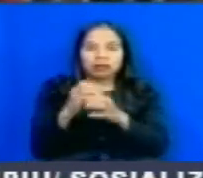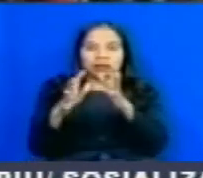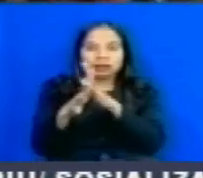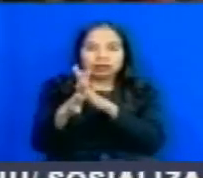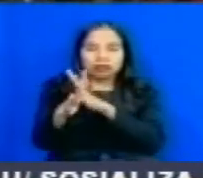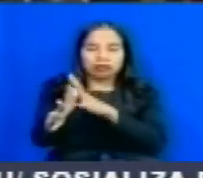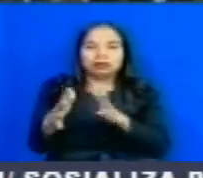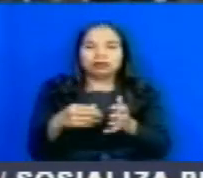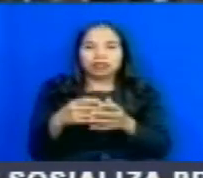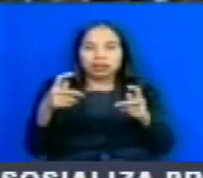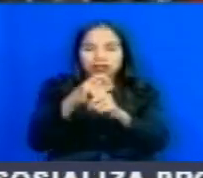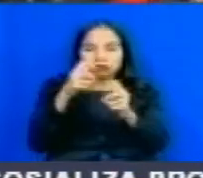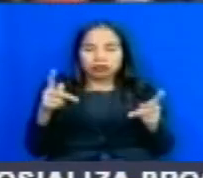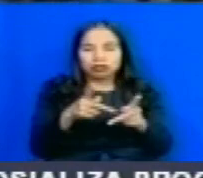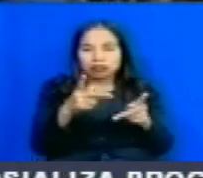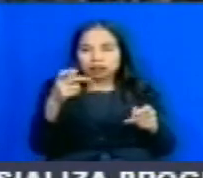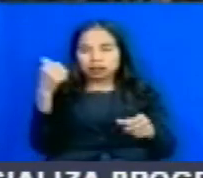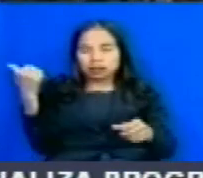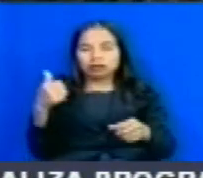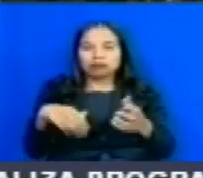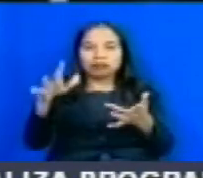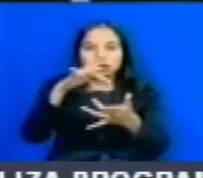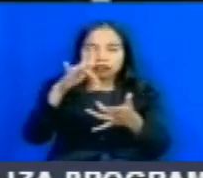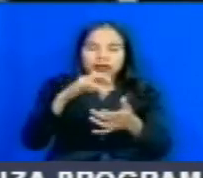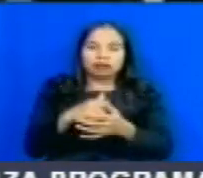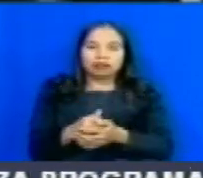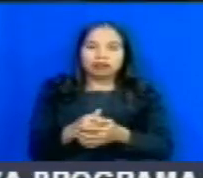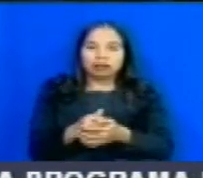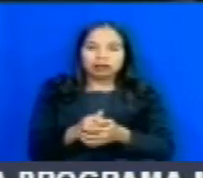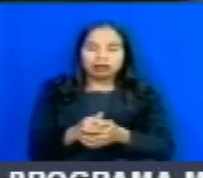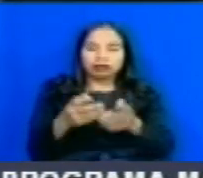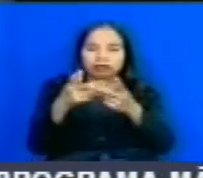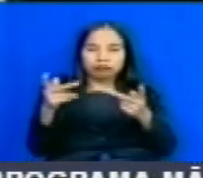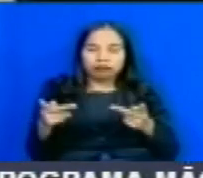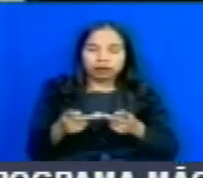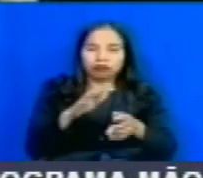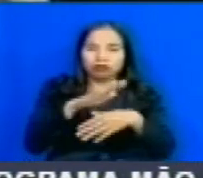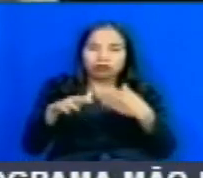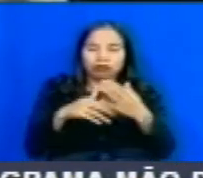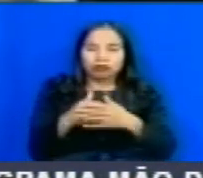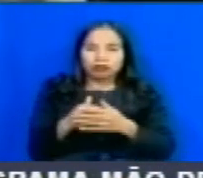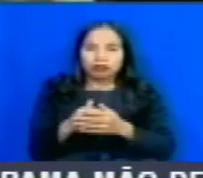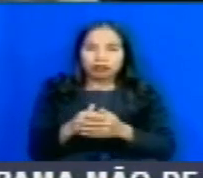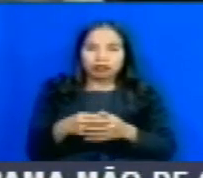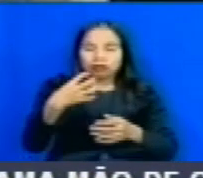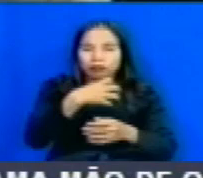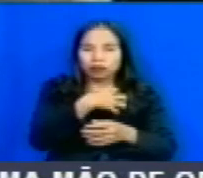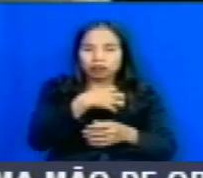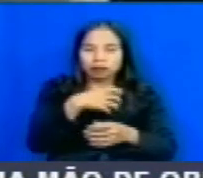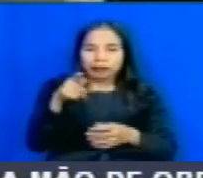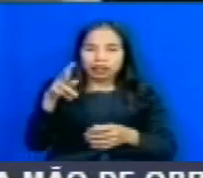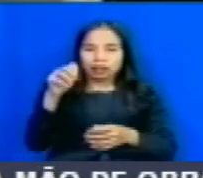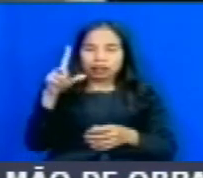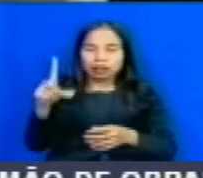baia transporte selo que nem maka halo movimento ba mai ia bebora dili. De telespectadores além de ia Polícia Nacional